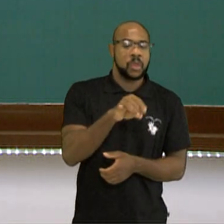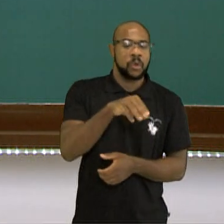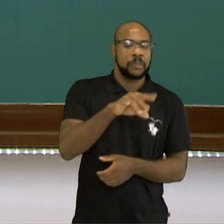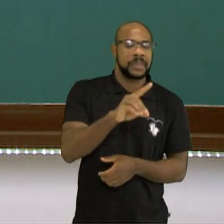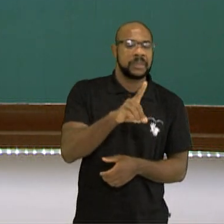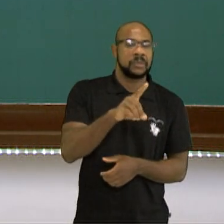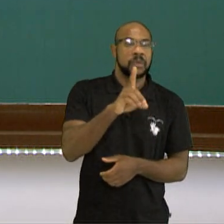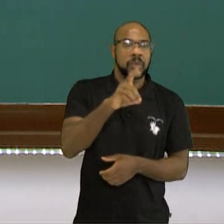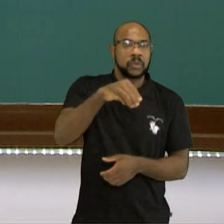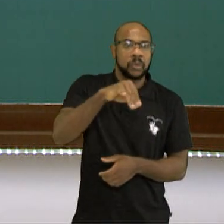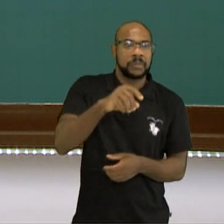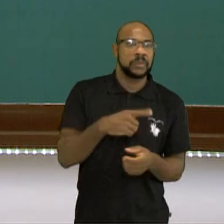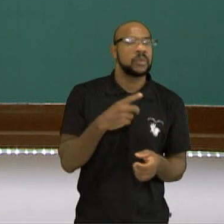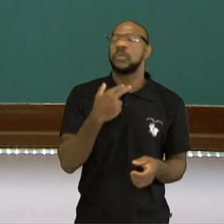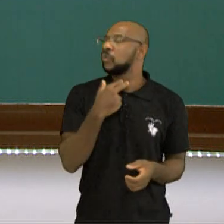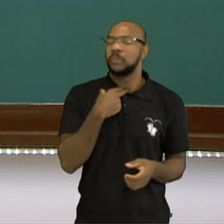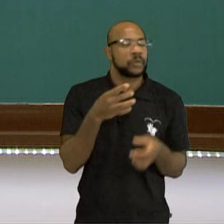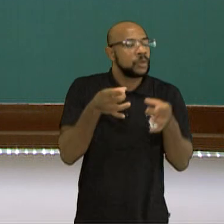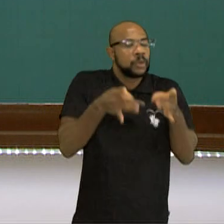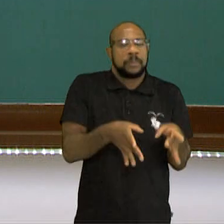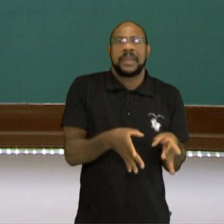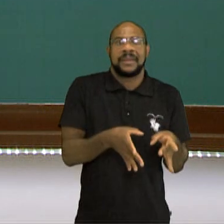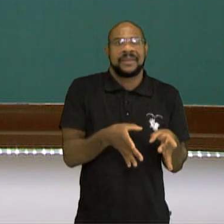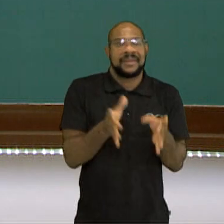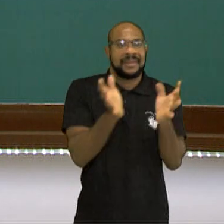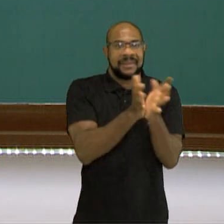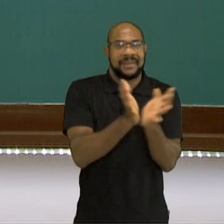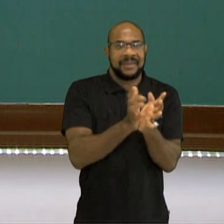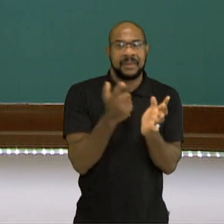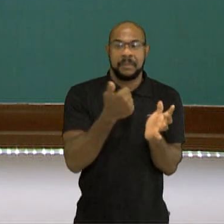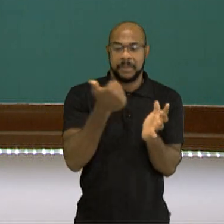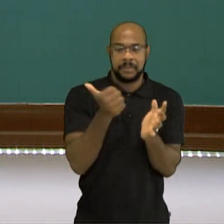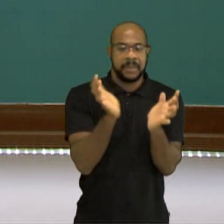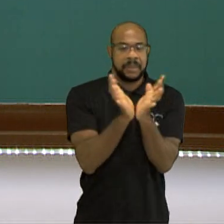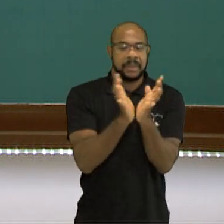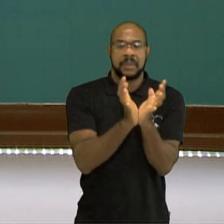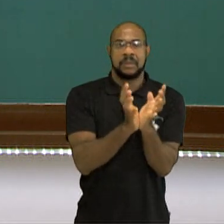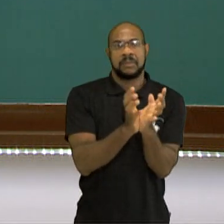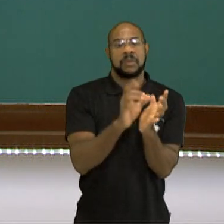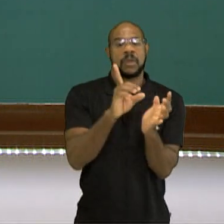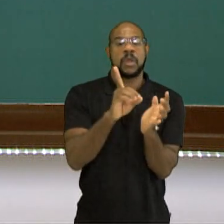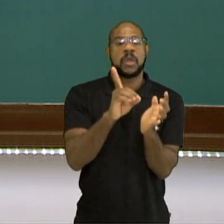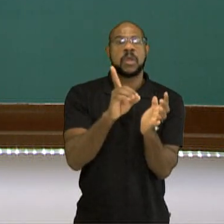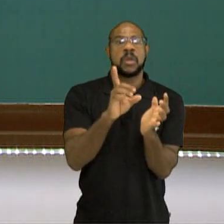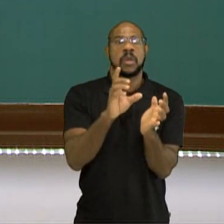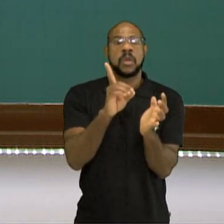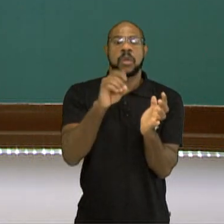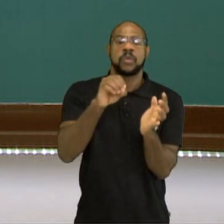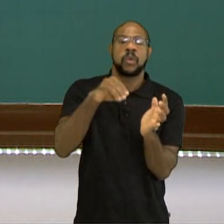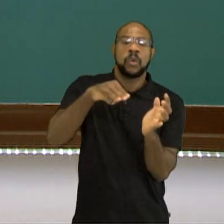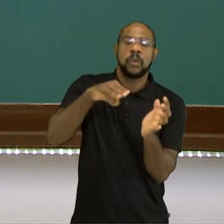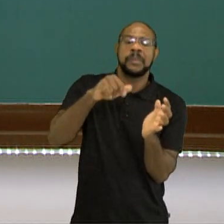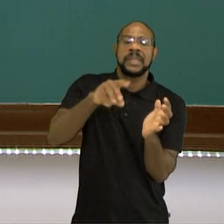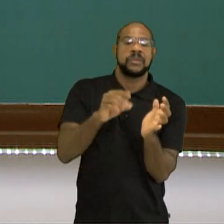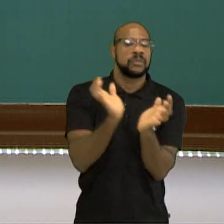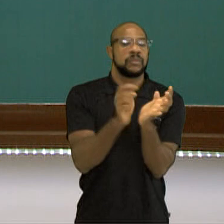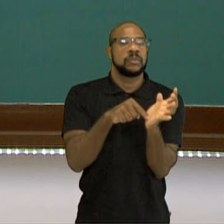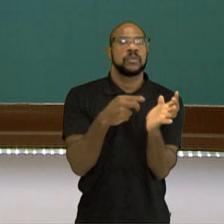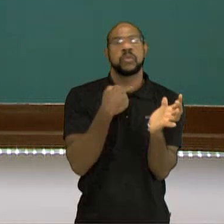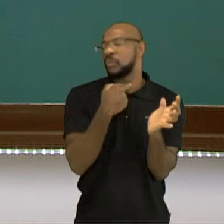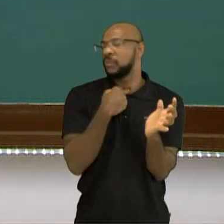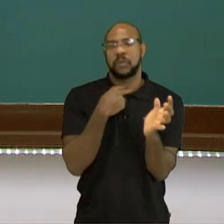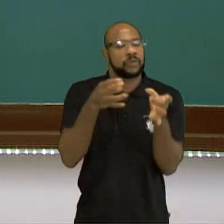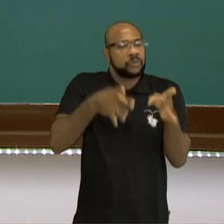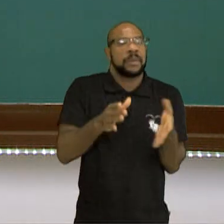não pode sobrar elemento. Tem que usar todo mundo e usar cada um de uma vez só. Por isso que a